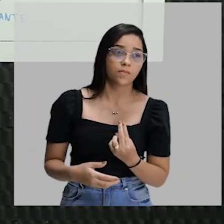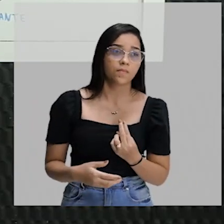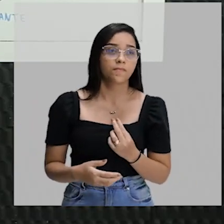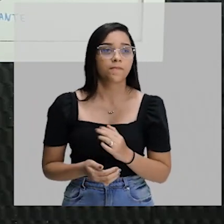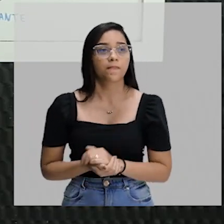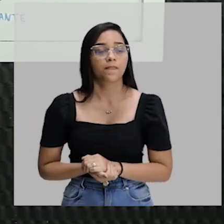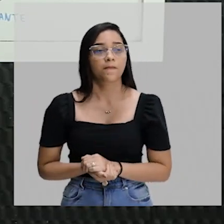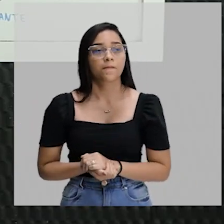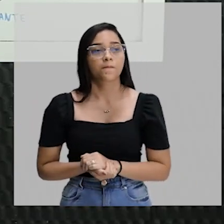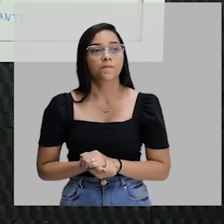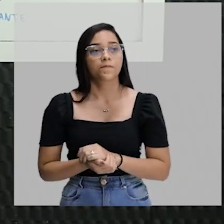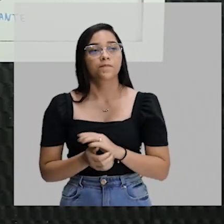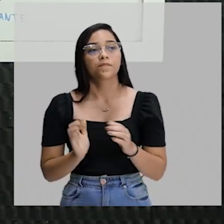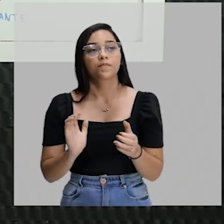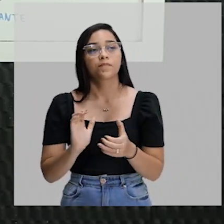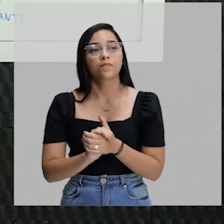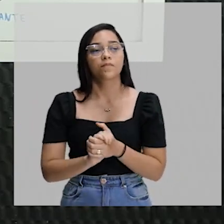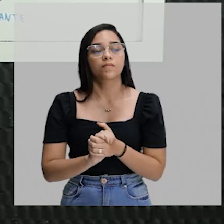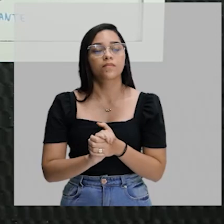ou casamento.